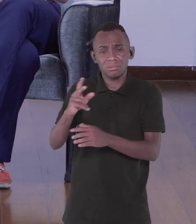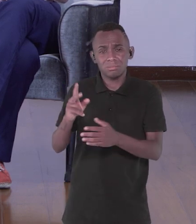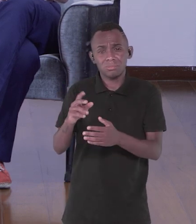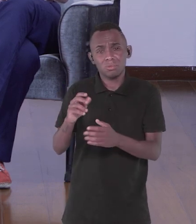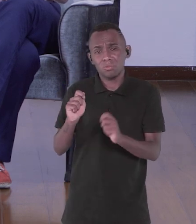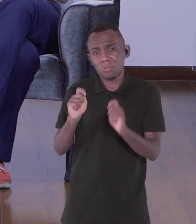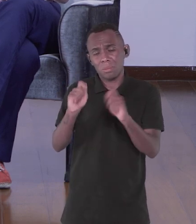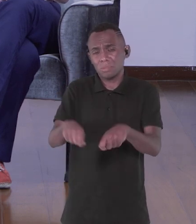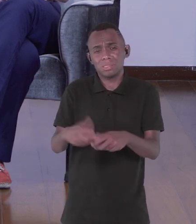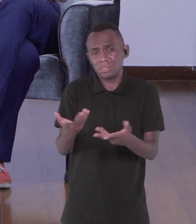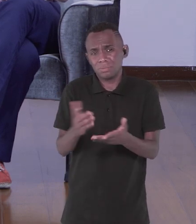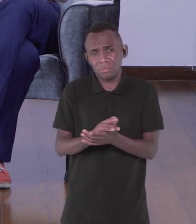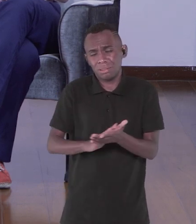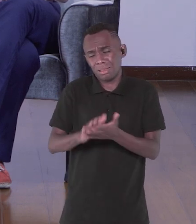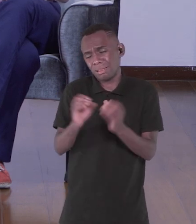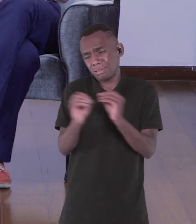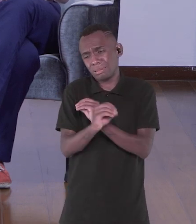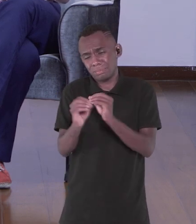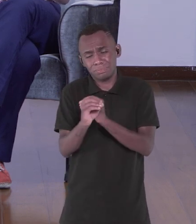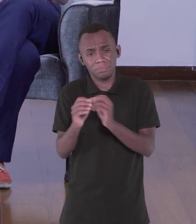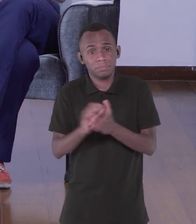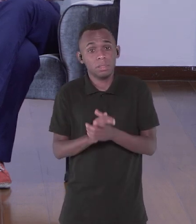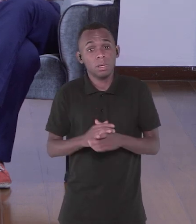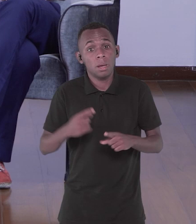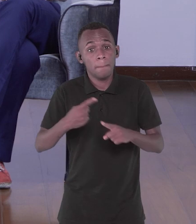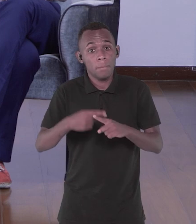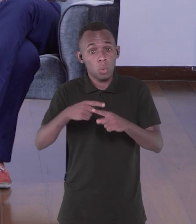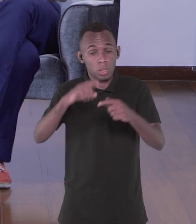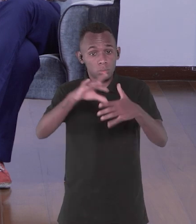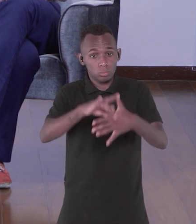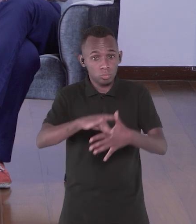parte dramática também, porque o líder,